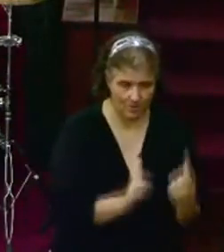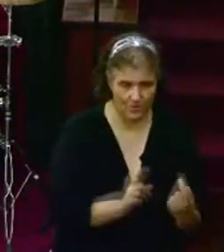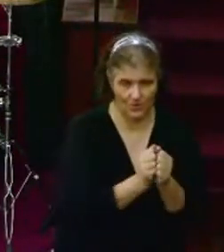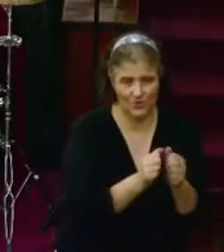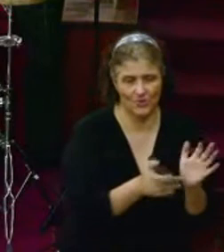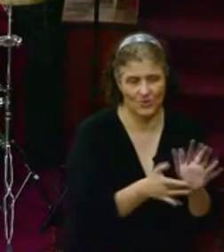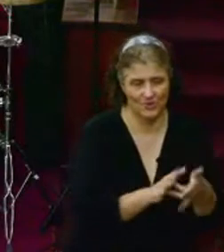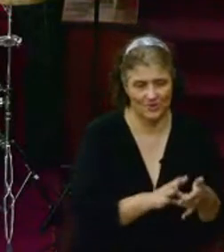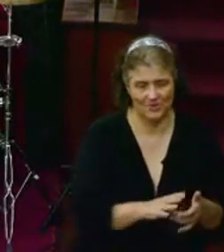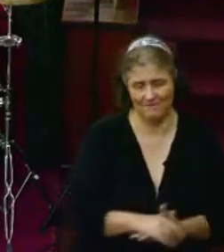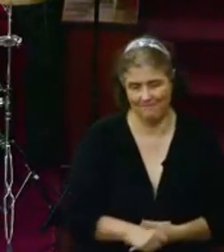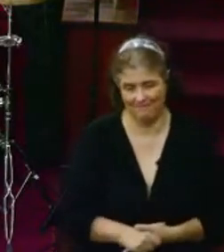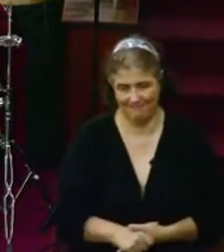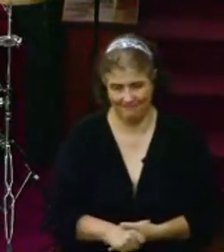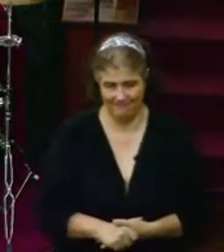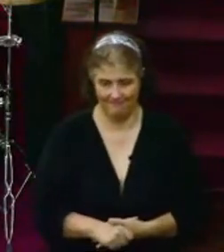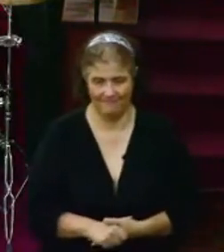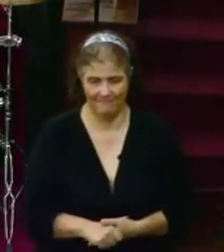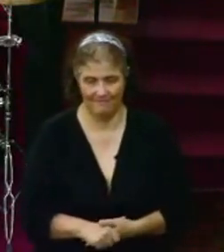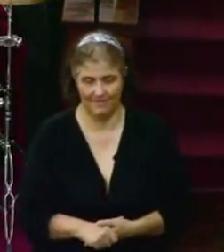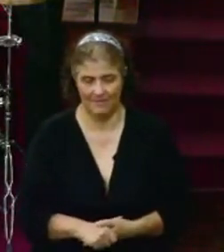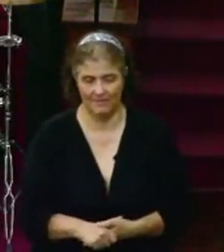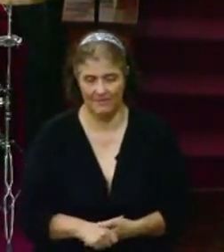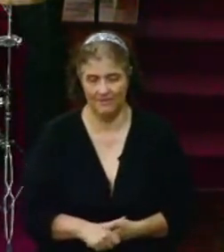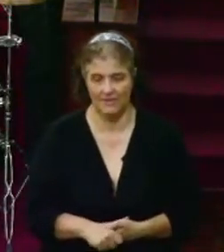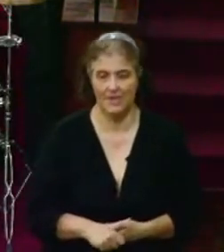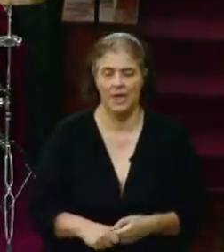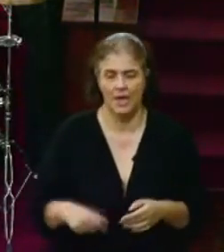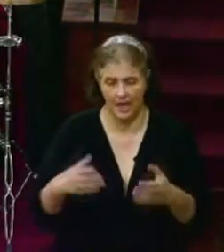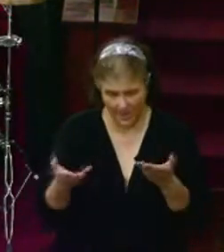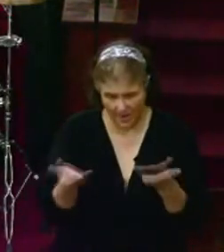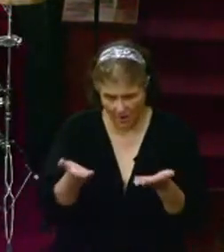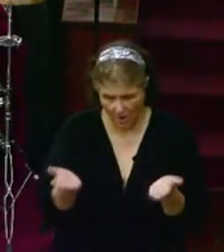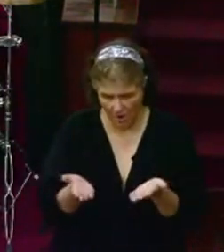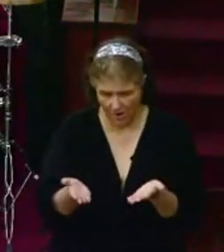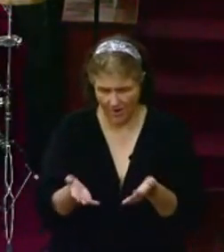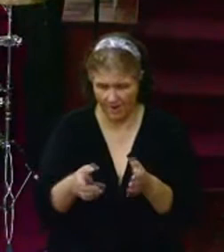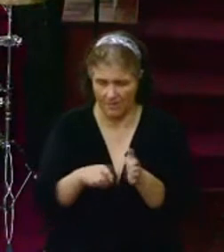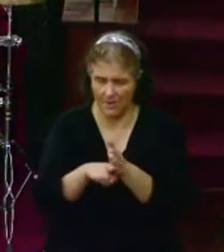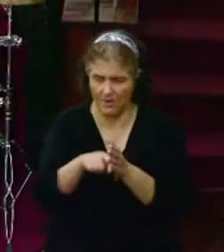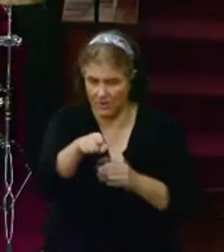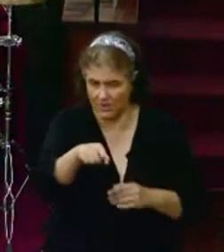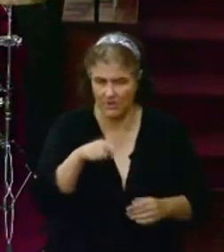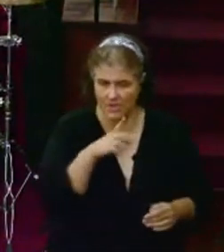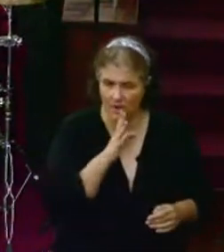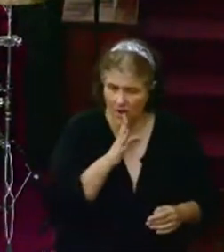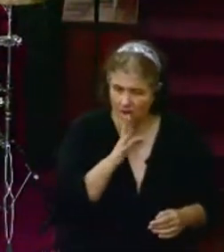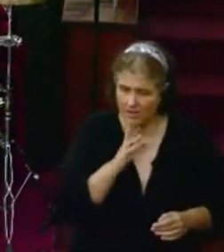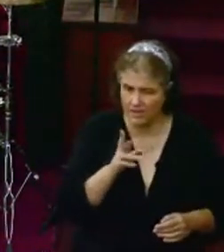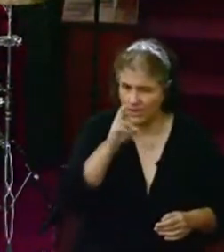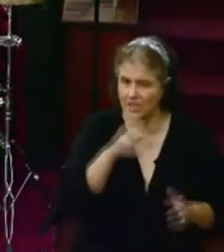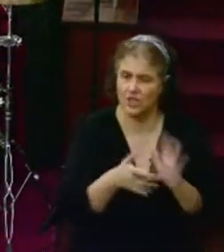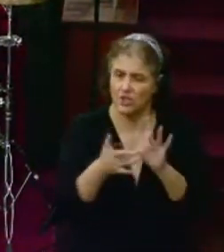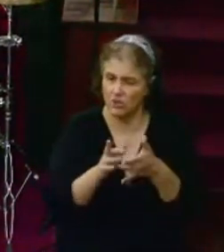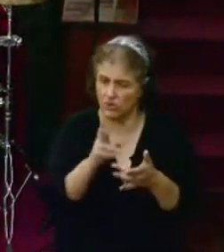de Jesus na sua vida. E eu quero te perguntar: você reconhece o senhorio de Jesus na sua vida?